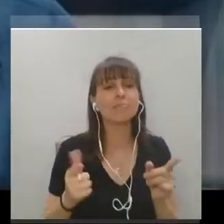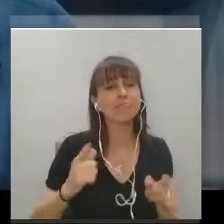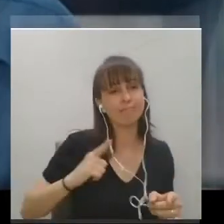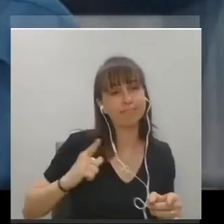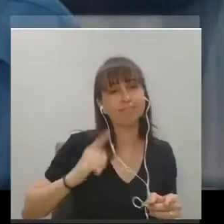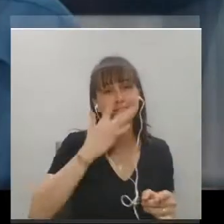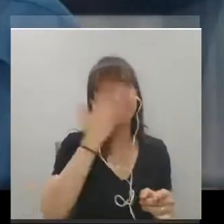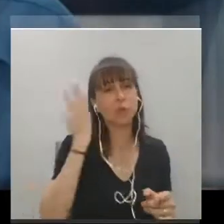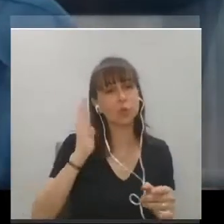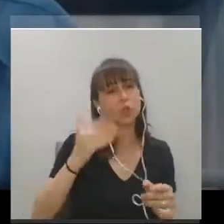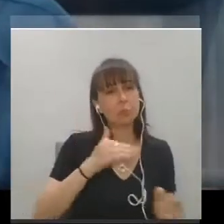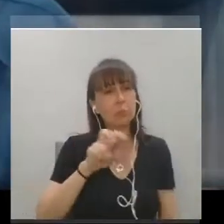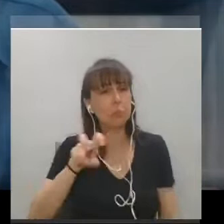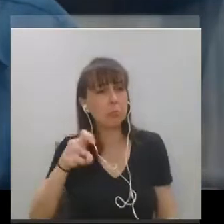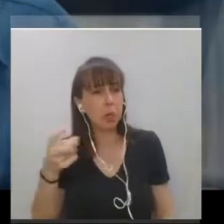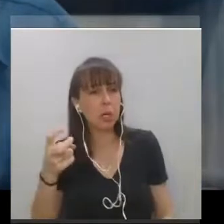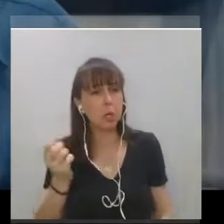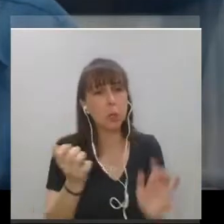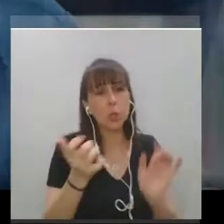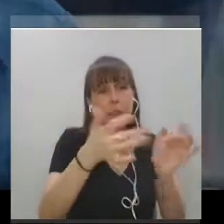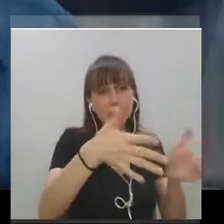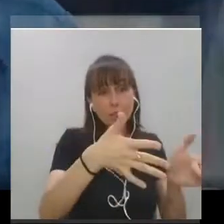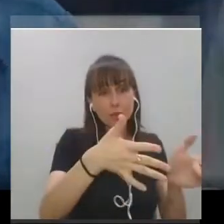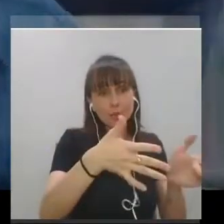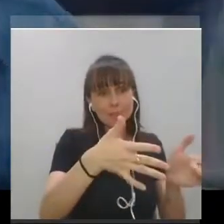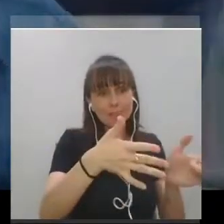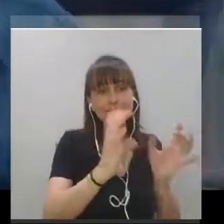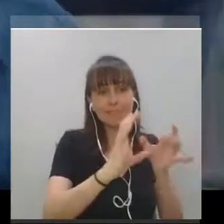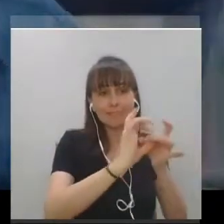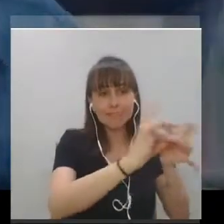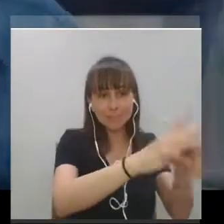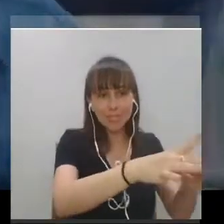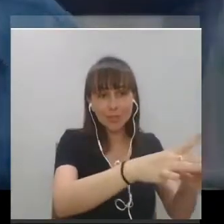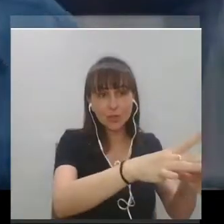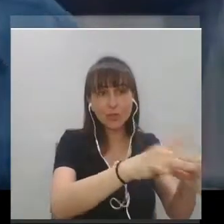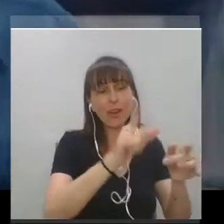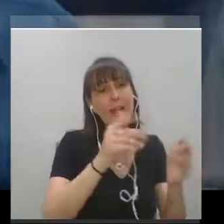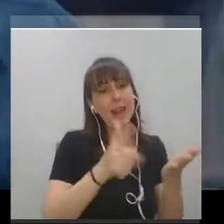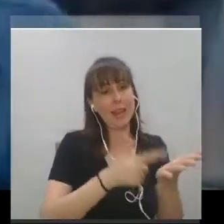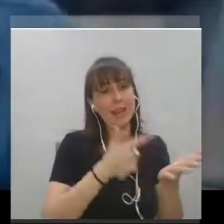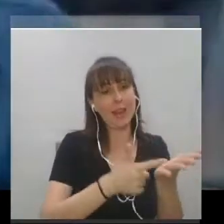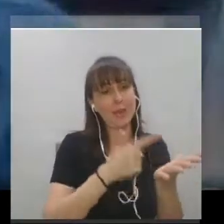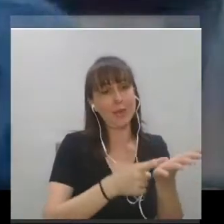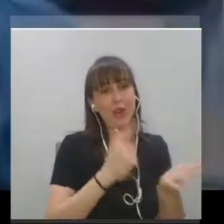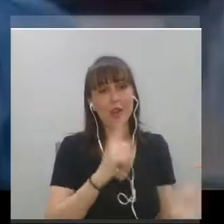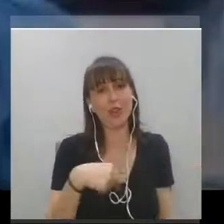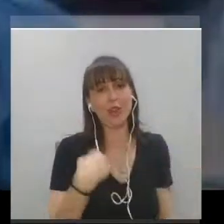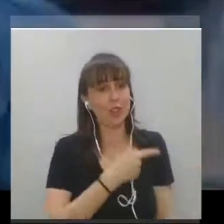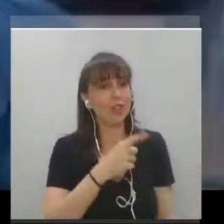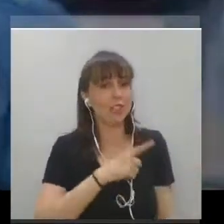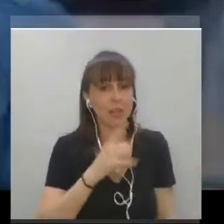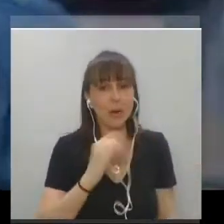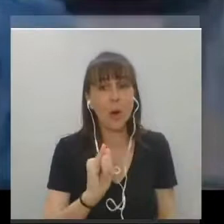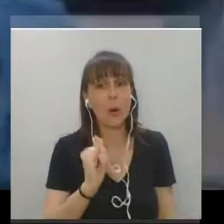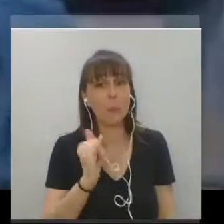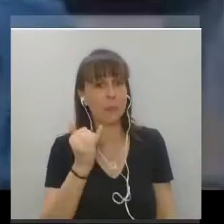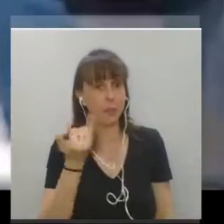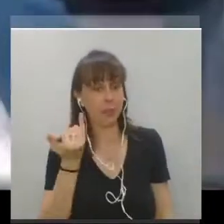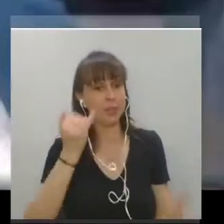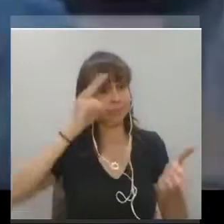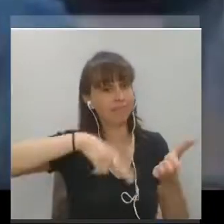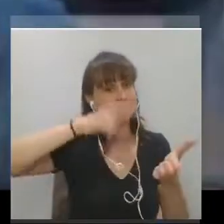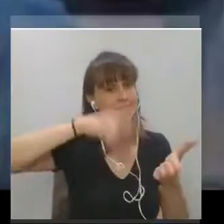aqueles que já se foram. E, na medida em que nós temos essa possibilidade de ler essas grandes obras, né,